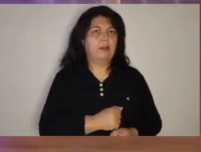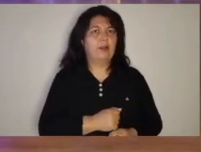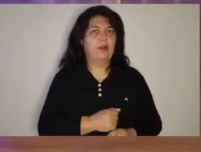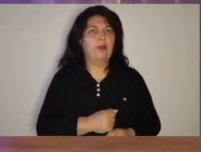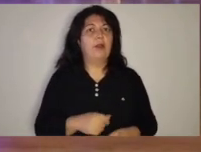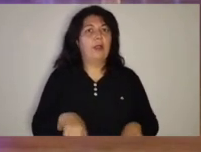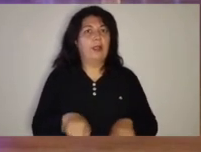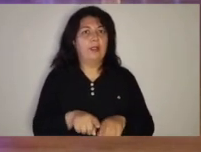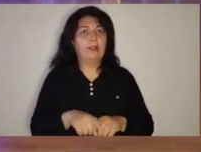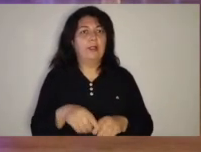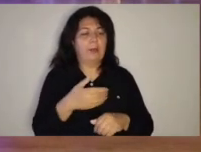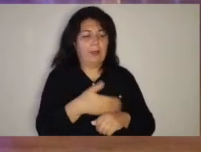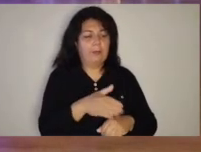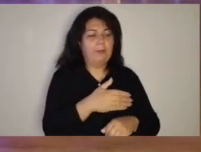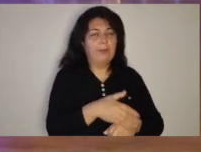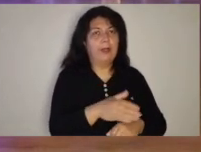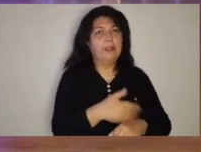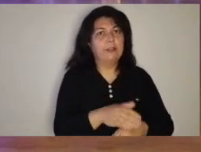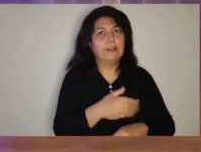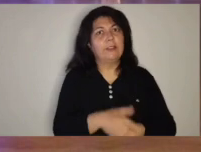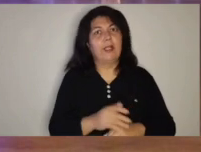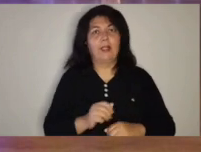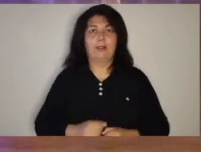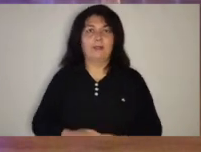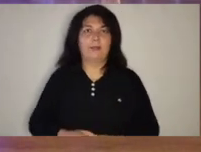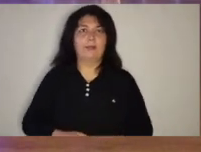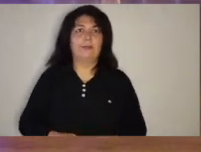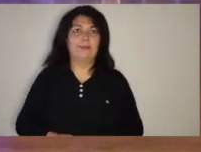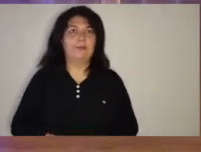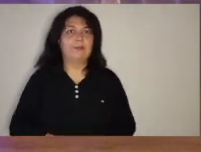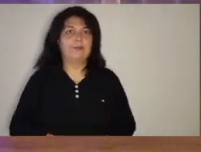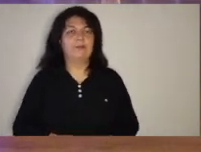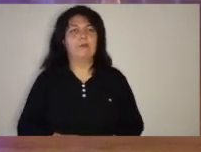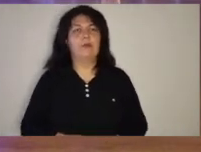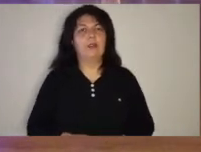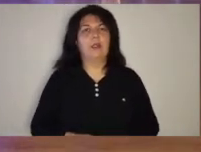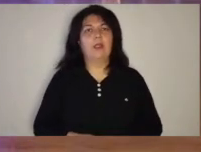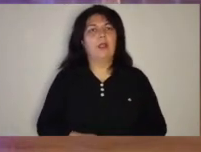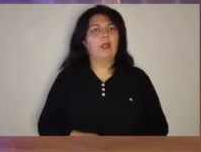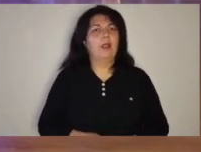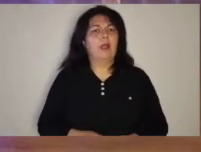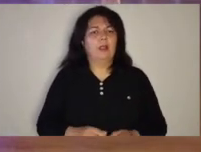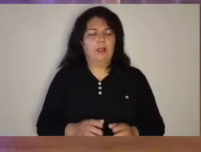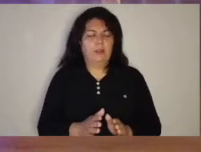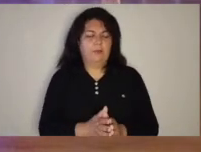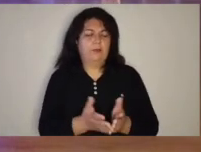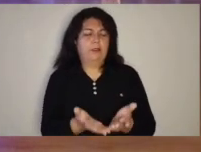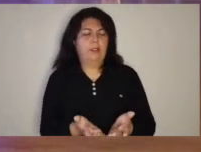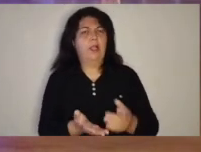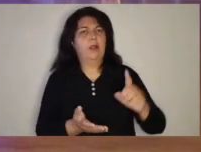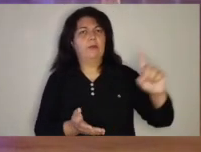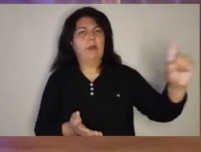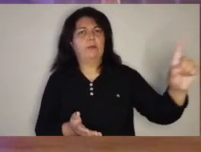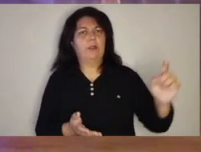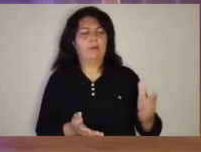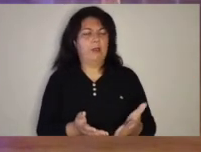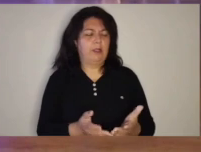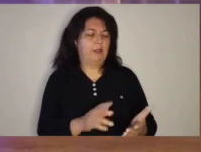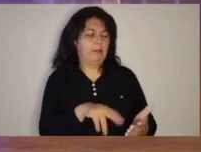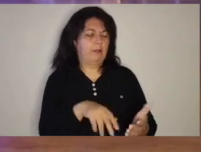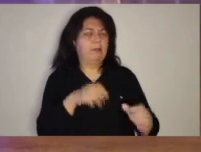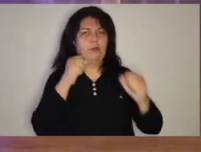praticá-la, irmãos. Porque não adianta uma Bíblia aberta no Salmo 91 se a sua vida está irregular com